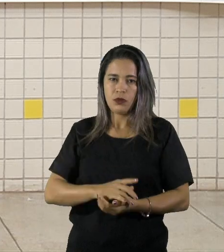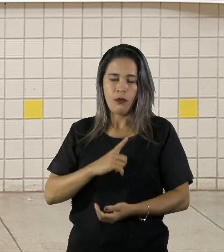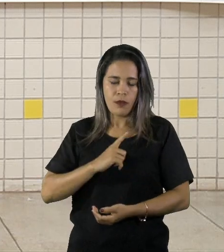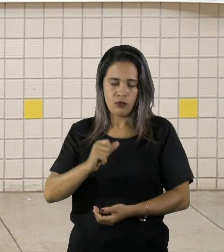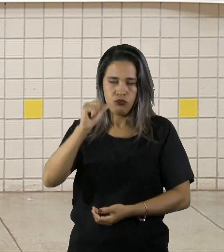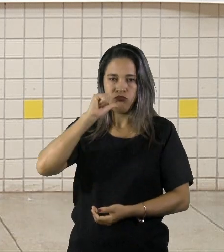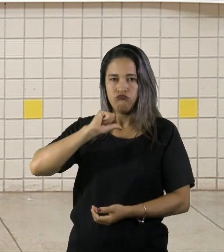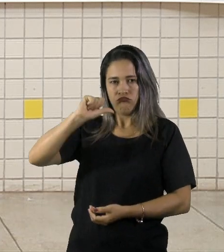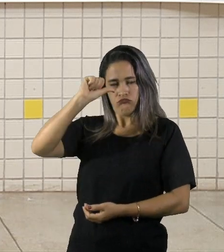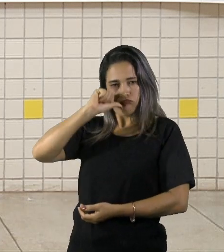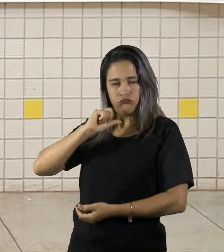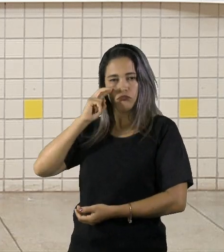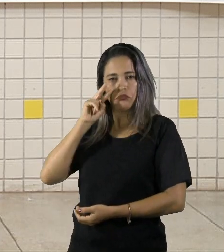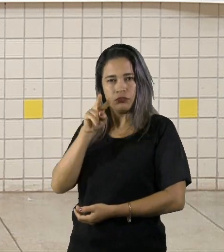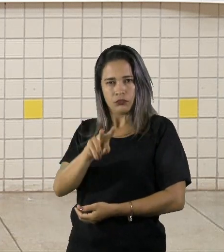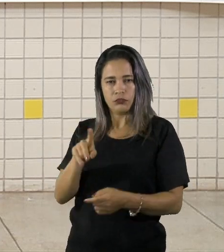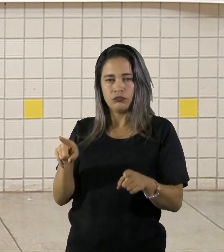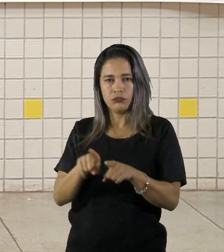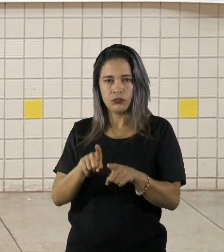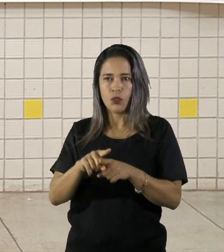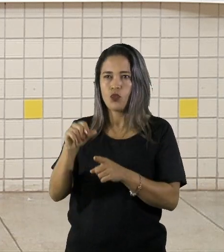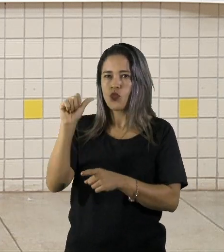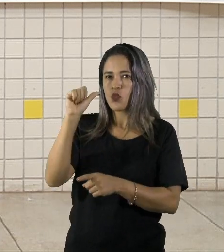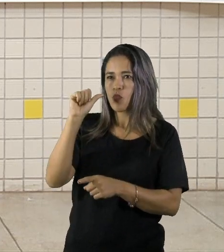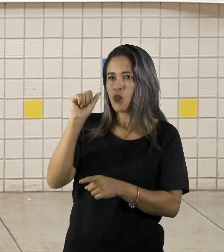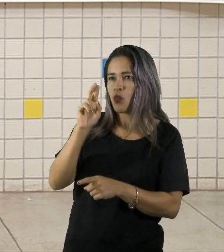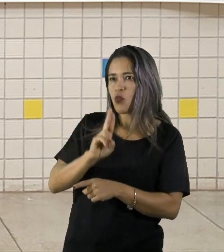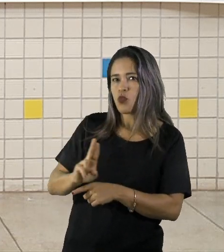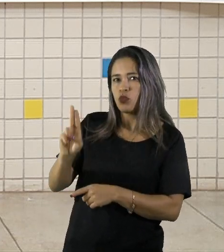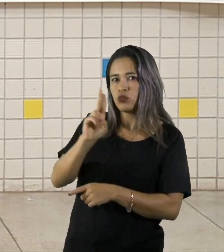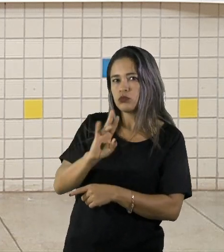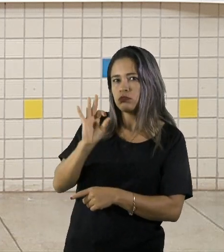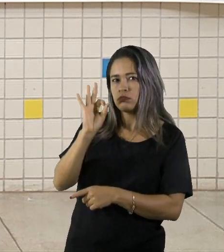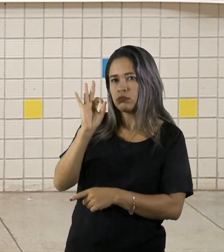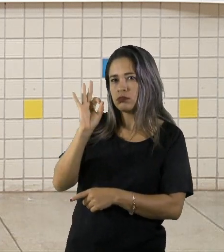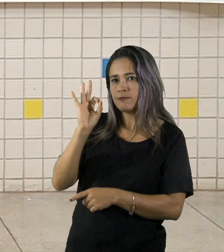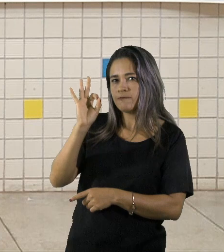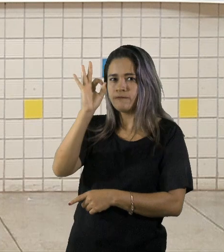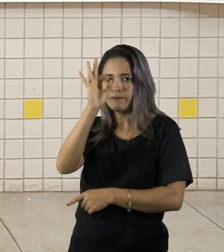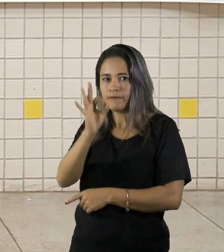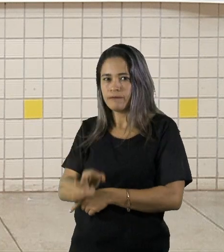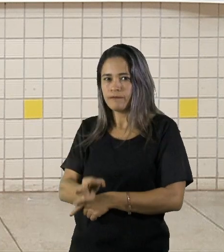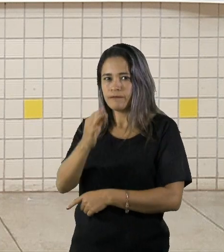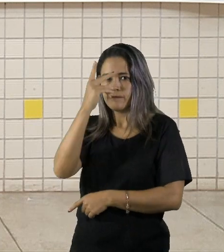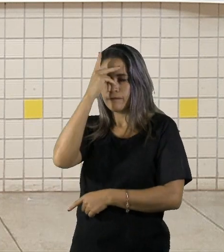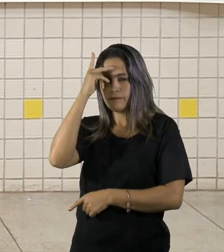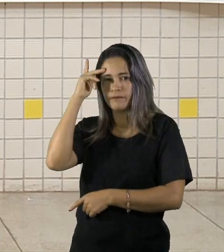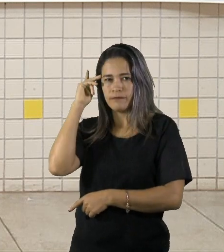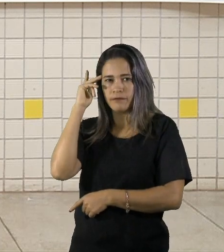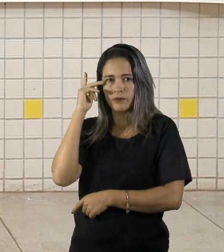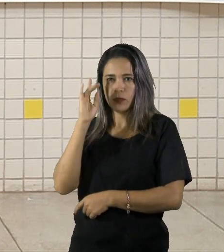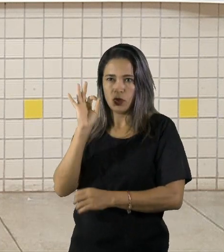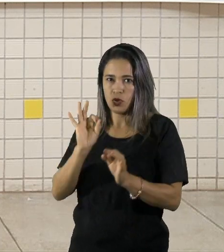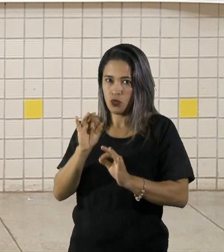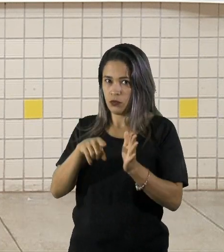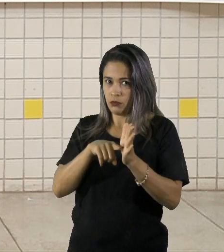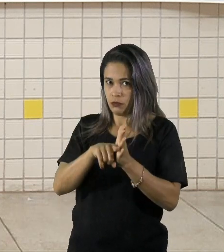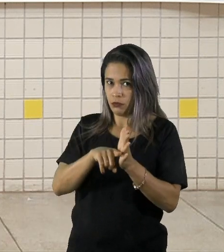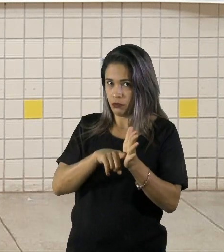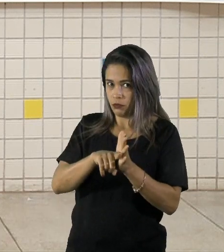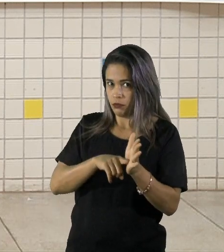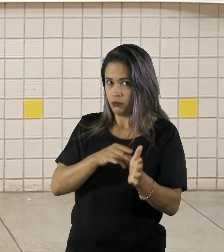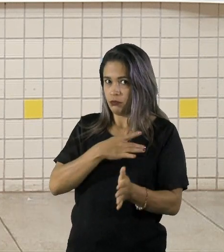Vimos qual é o consumo ideal por pessoa, segundo a Organização Mundial da Saúde, que é de